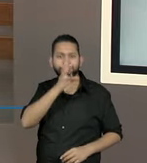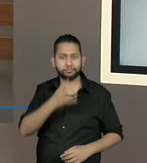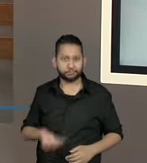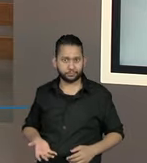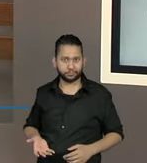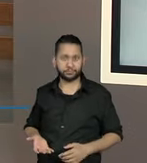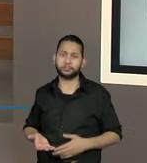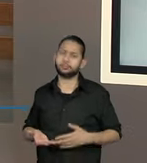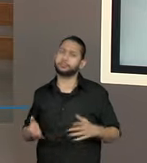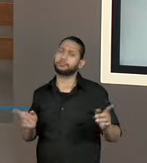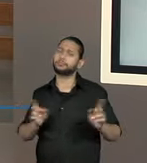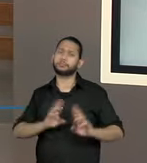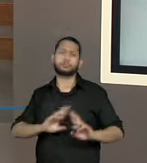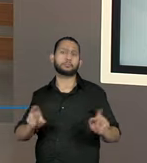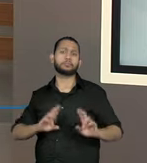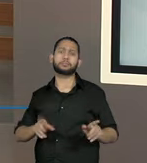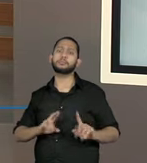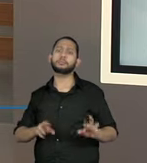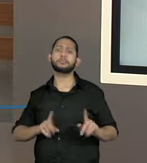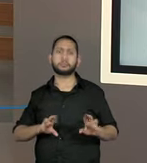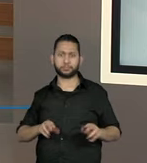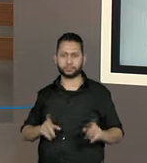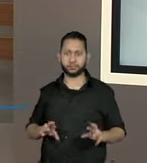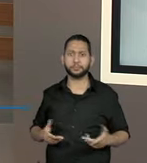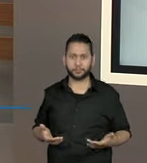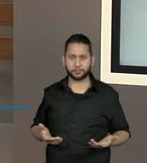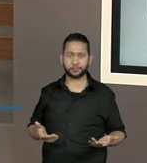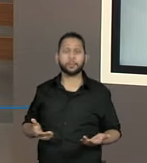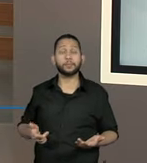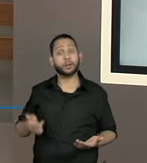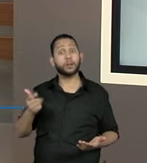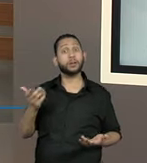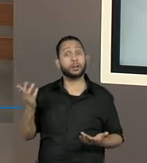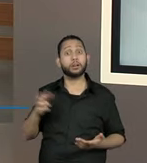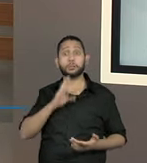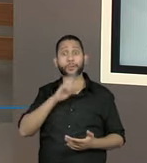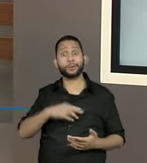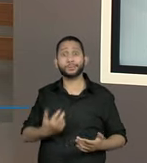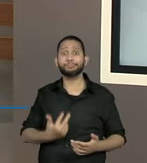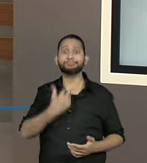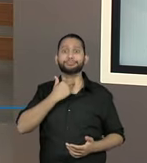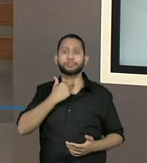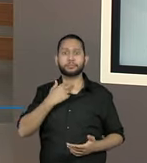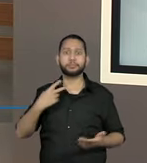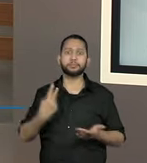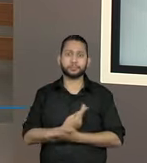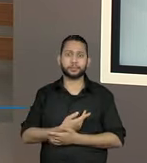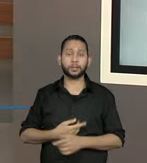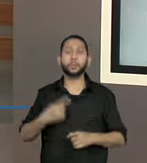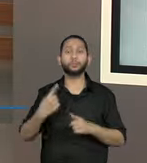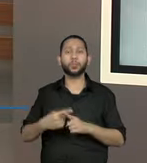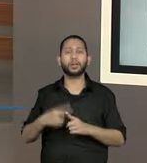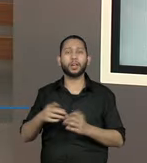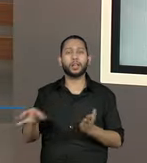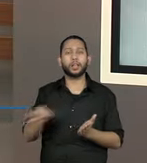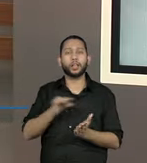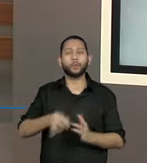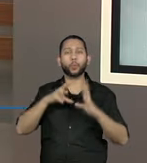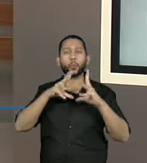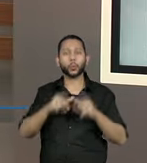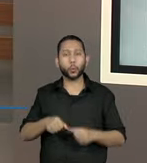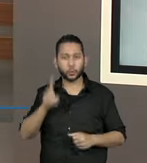36 e multiplicou por 5, chegando na resposta errada. Porque não é em todo o livro que essa